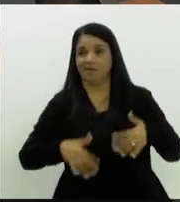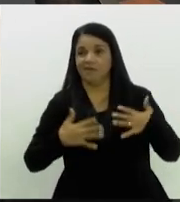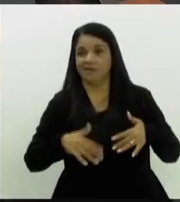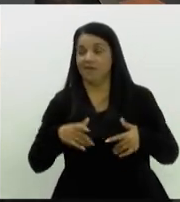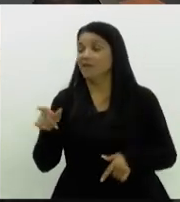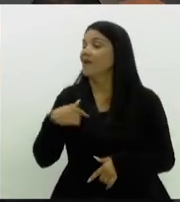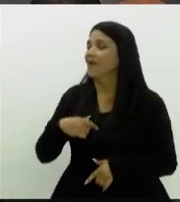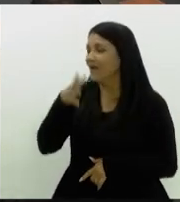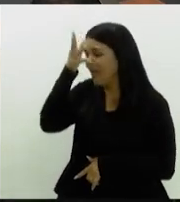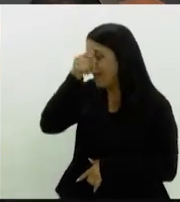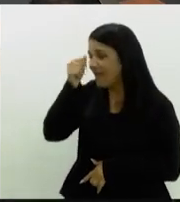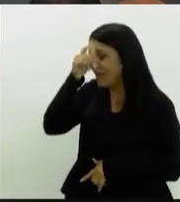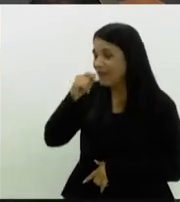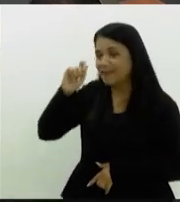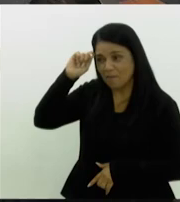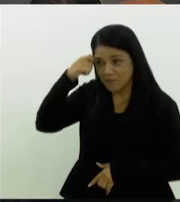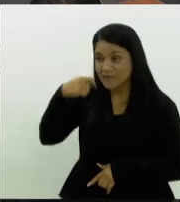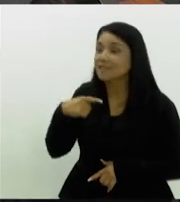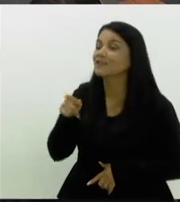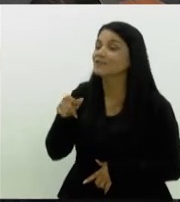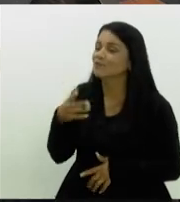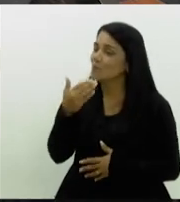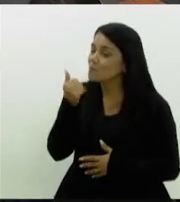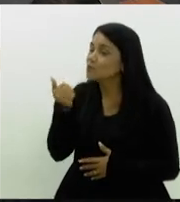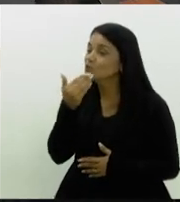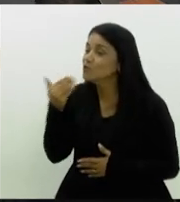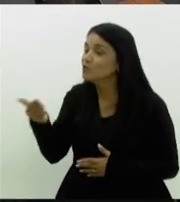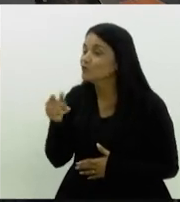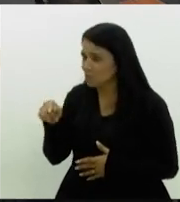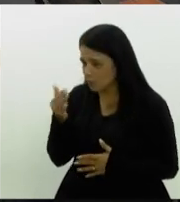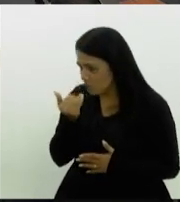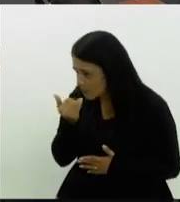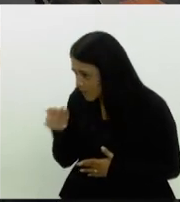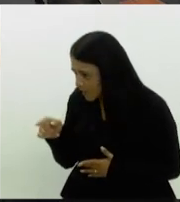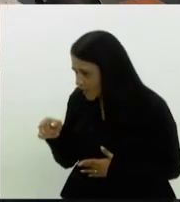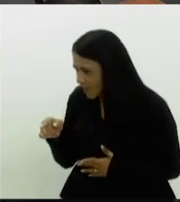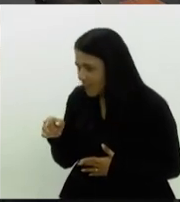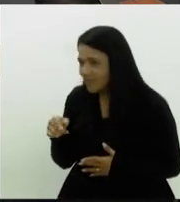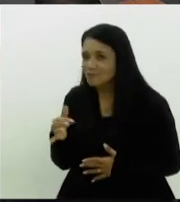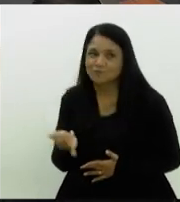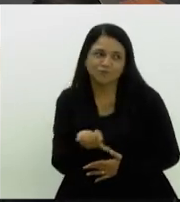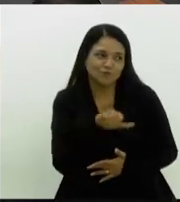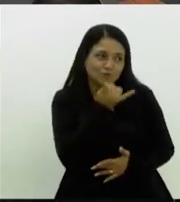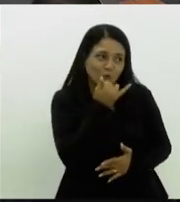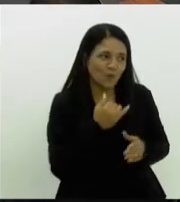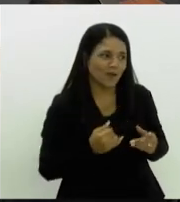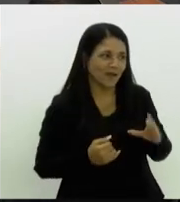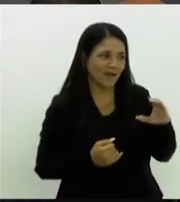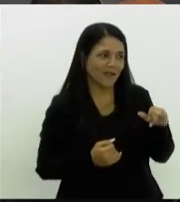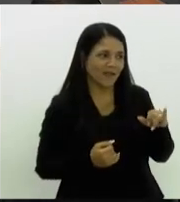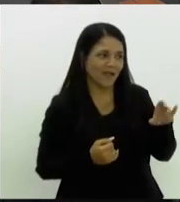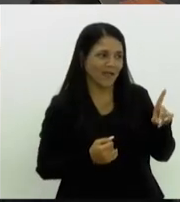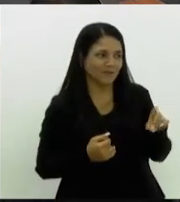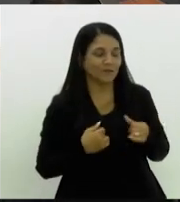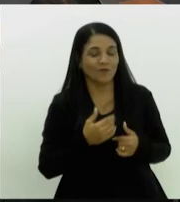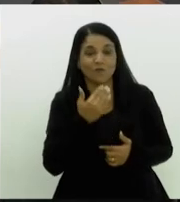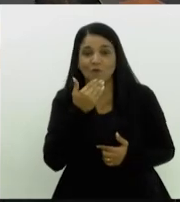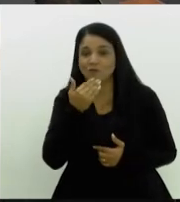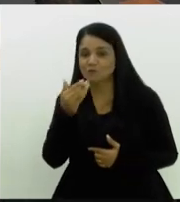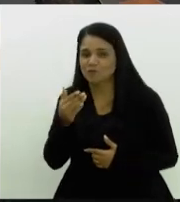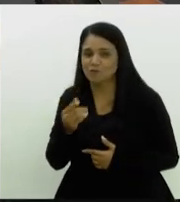preta que o senhor pediu na... Ah, foi para comer, né, no domingo. Desculpa, cara. Não foi uma, foi, na verdade, 10 engradados. Oh,